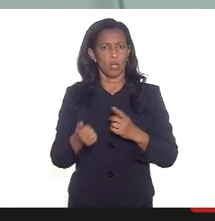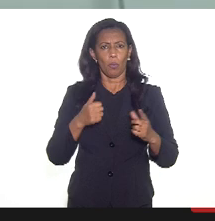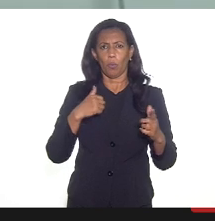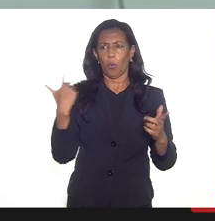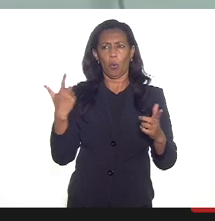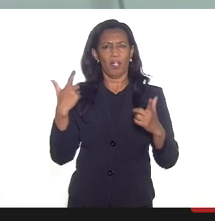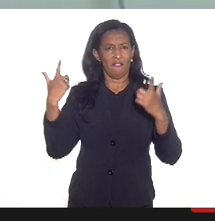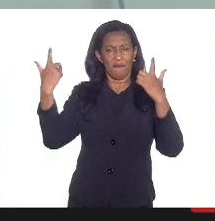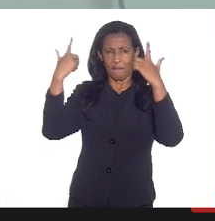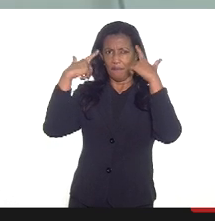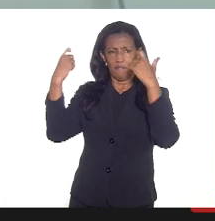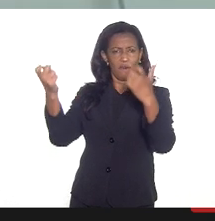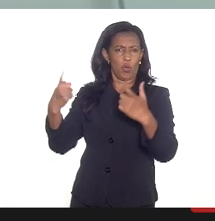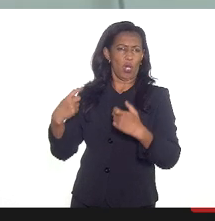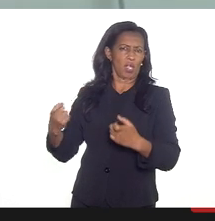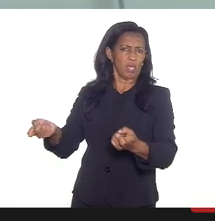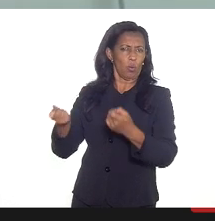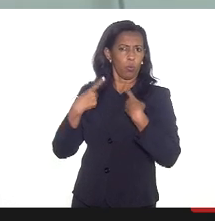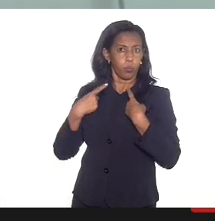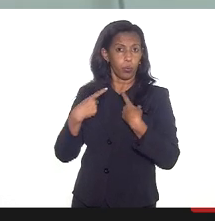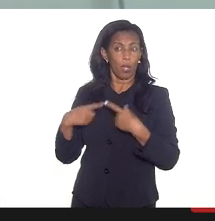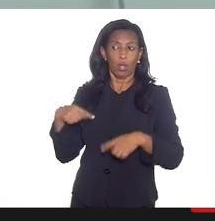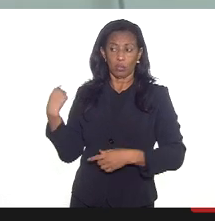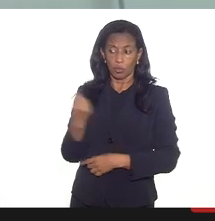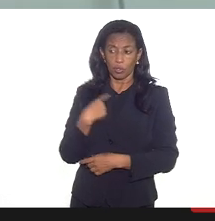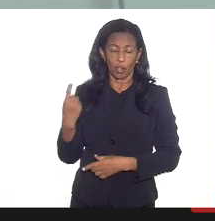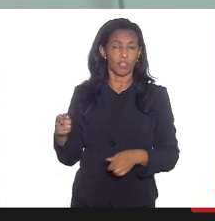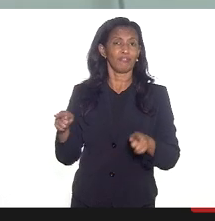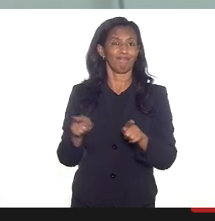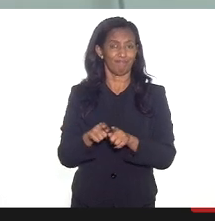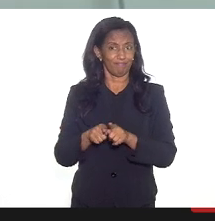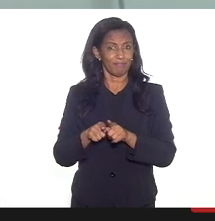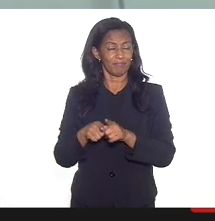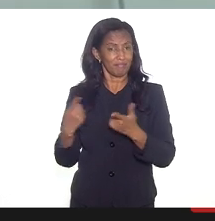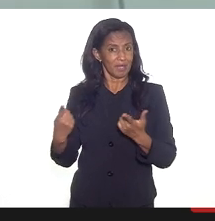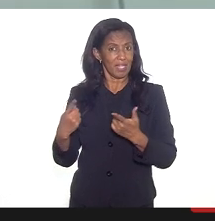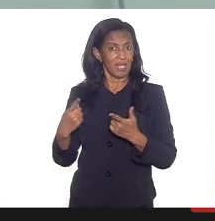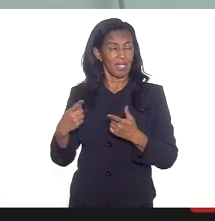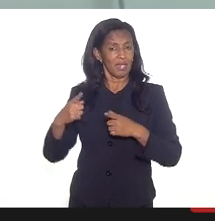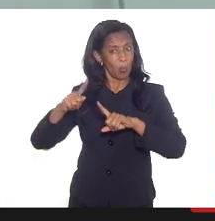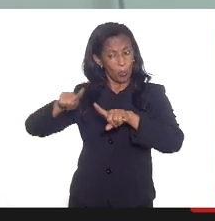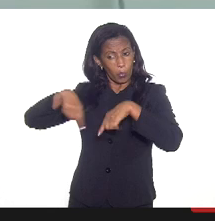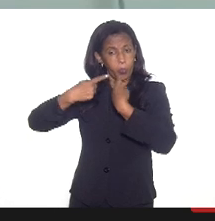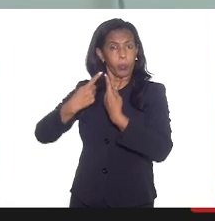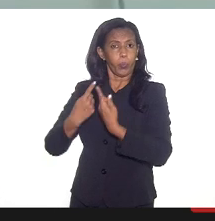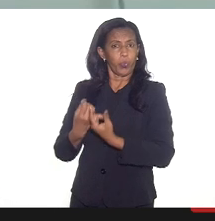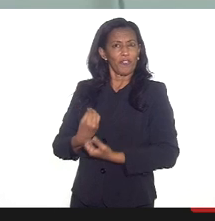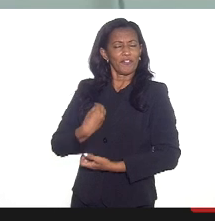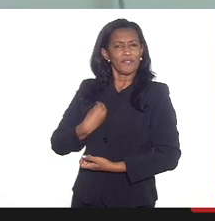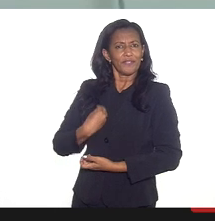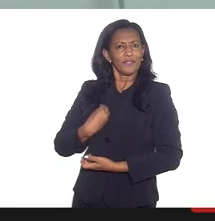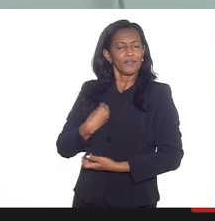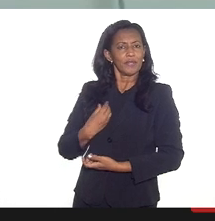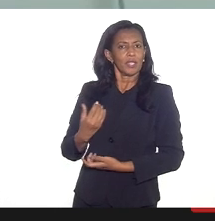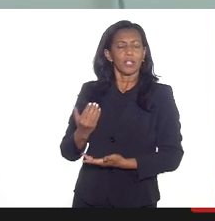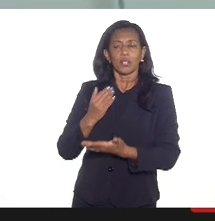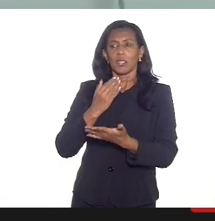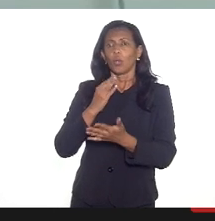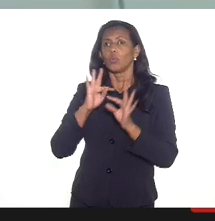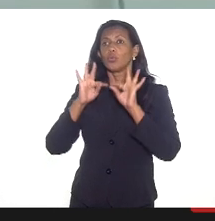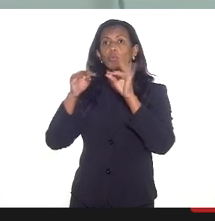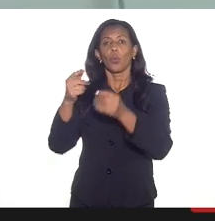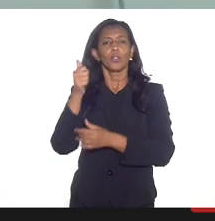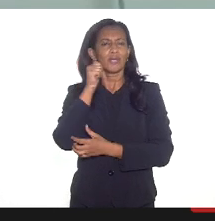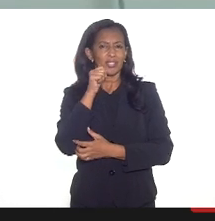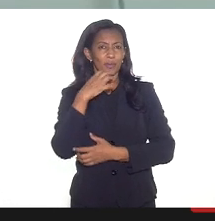uma agressão, nós estamos também sendo violentadas enquanto mulheres. Então, todas as mulheres perdem quando uma